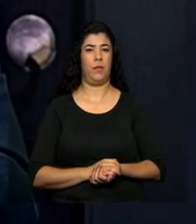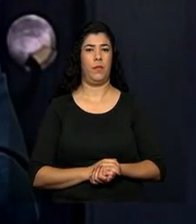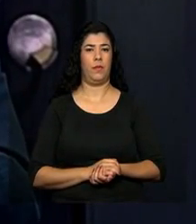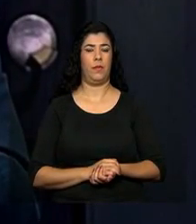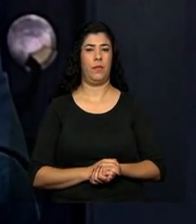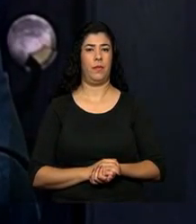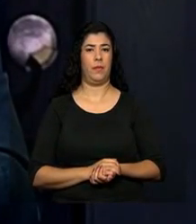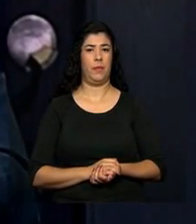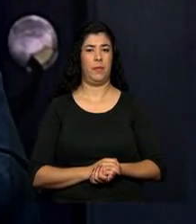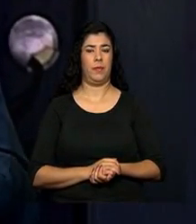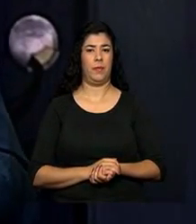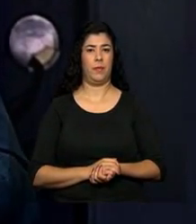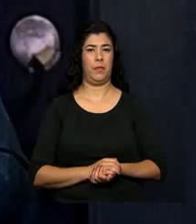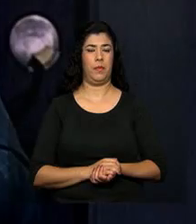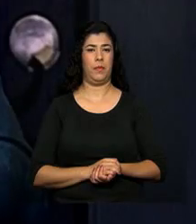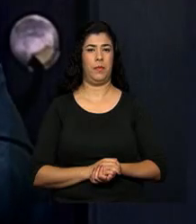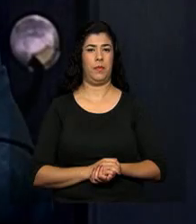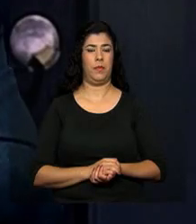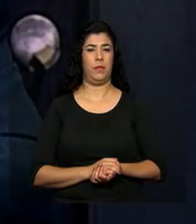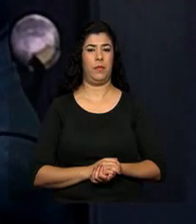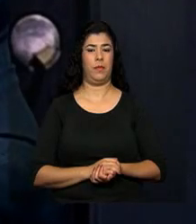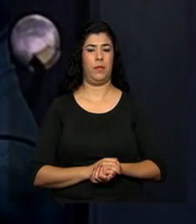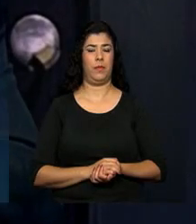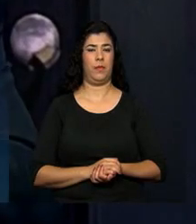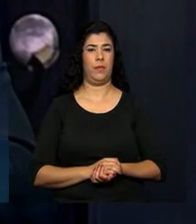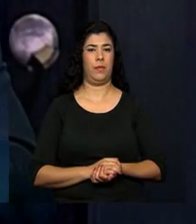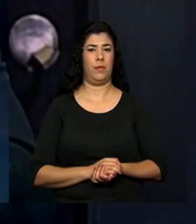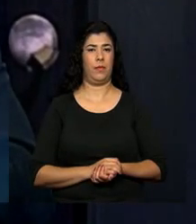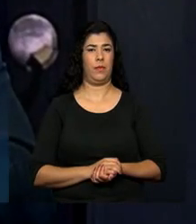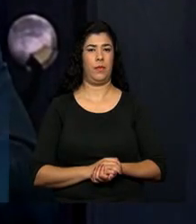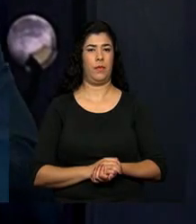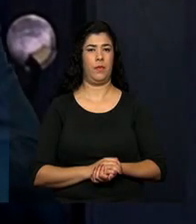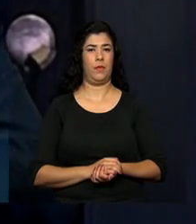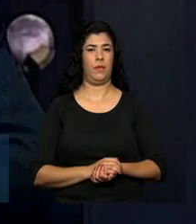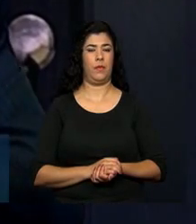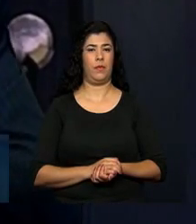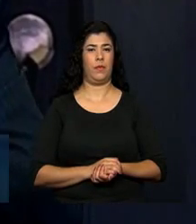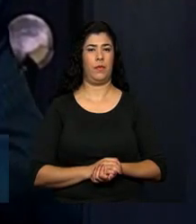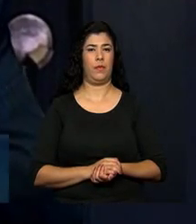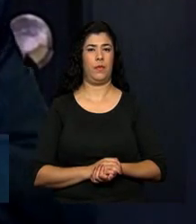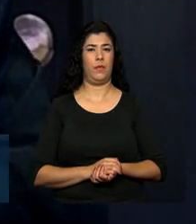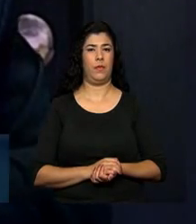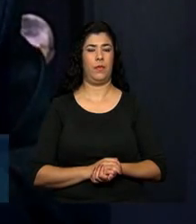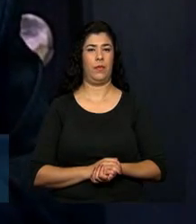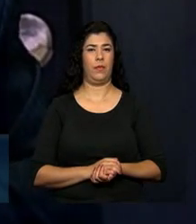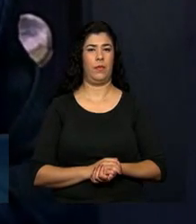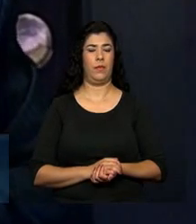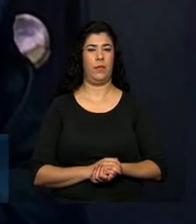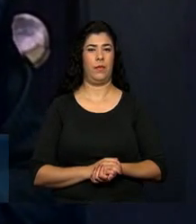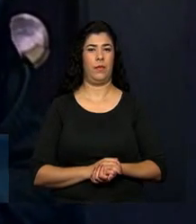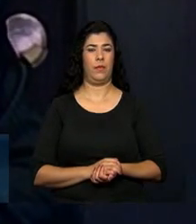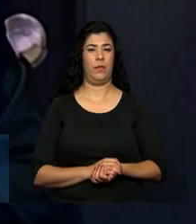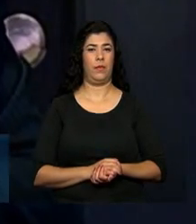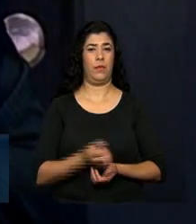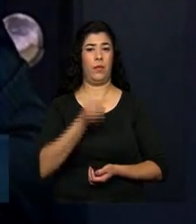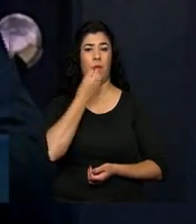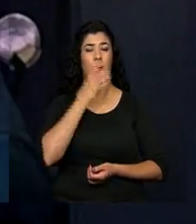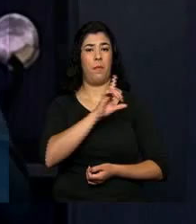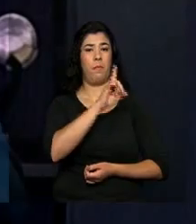divulgação bem Primeiramente Bom dia a todos eu